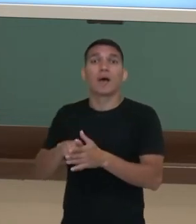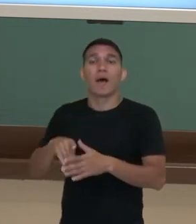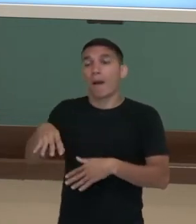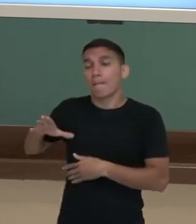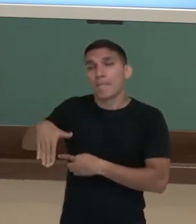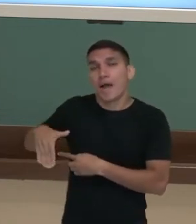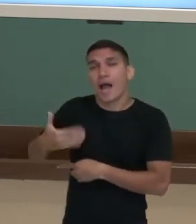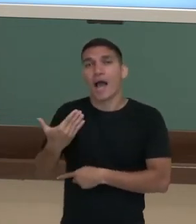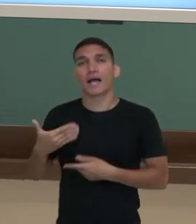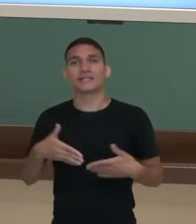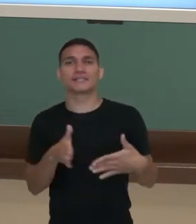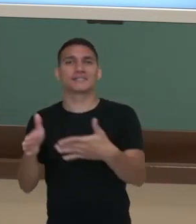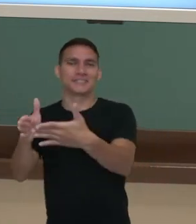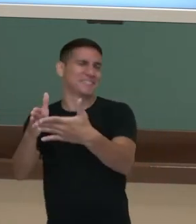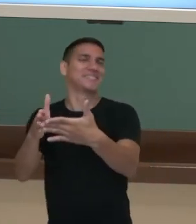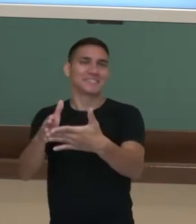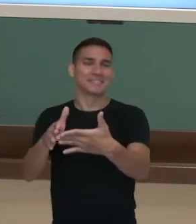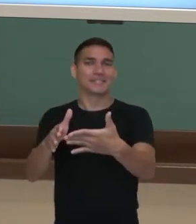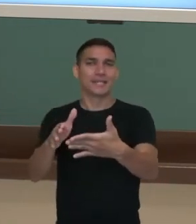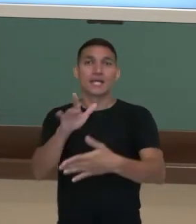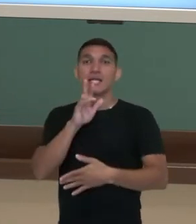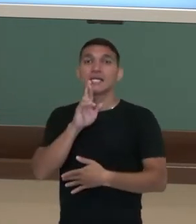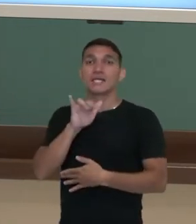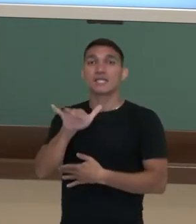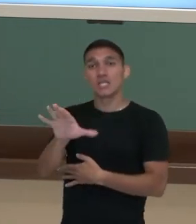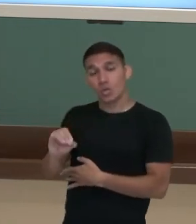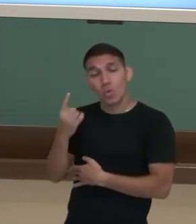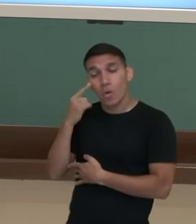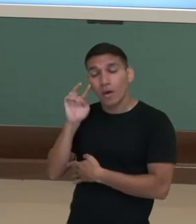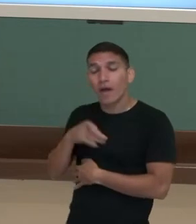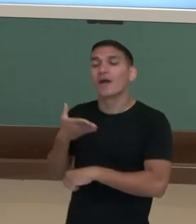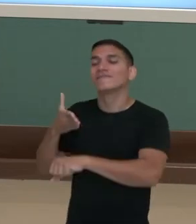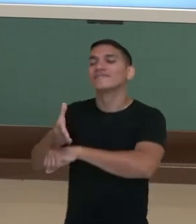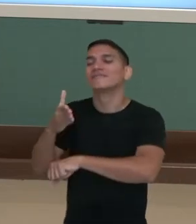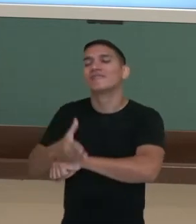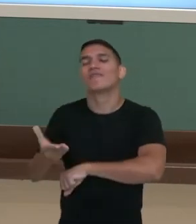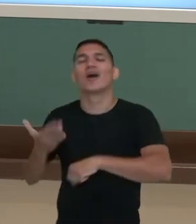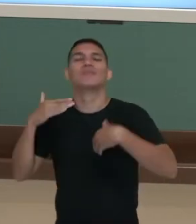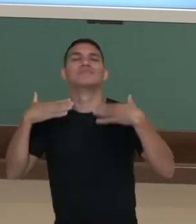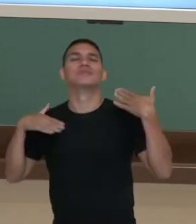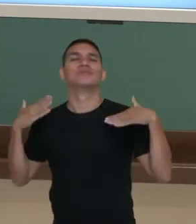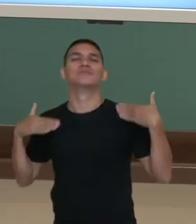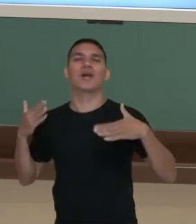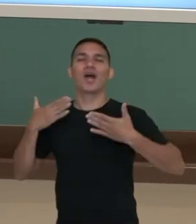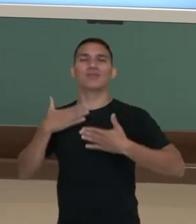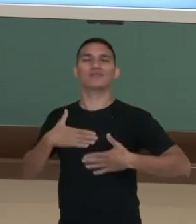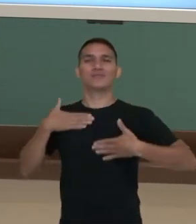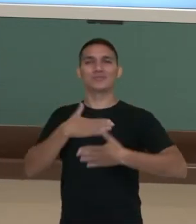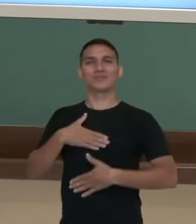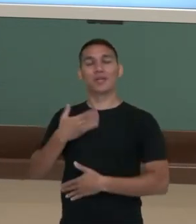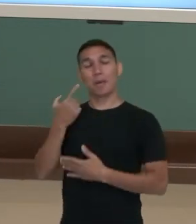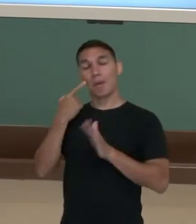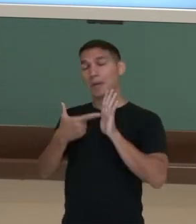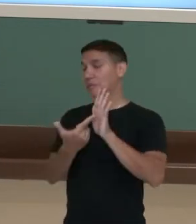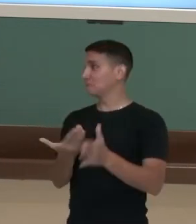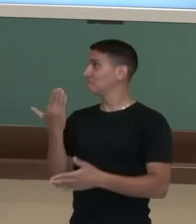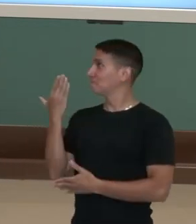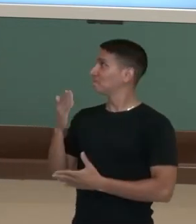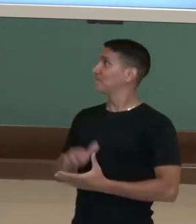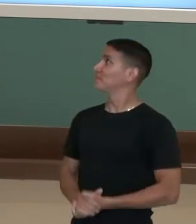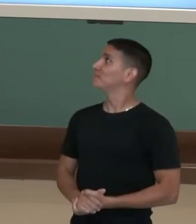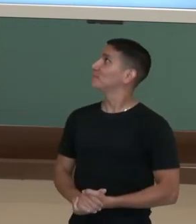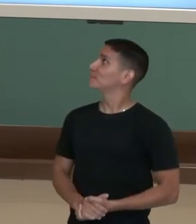fluviais, as praias de água doce que as pessoas costumam visitar ali. A gente destaca, inclusive na nossa imagem nós temos